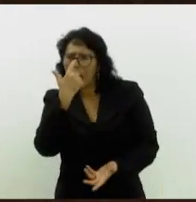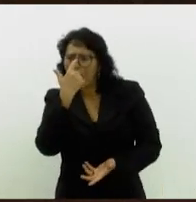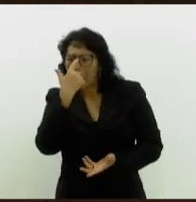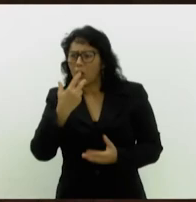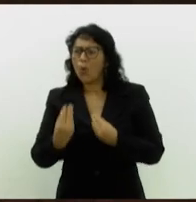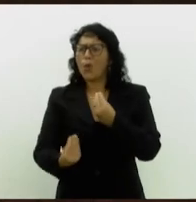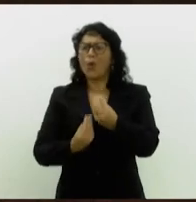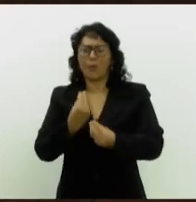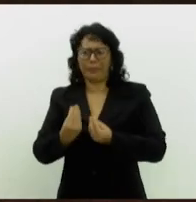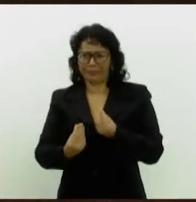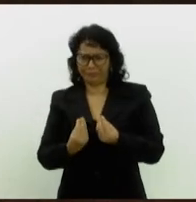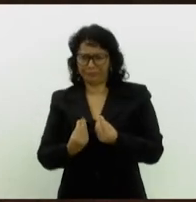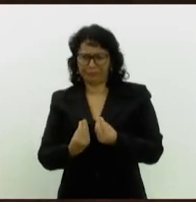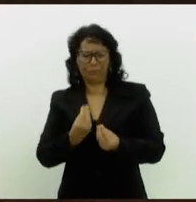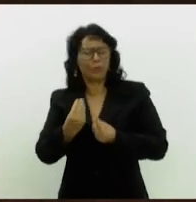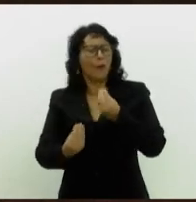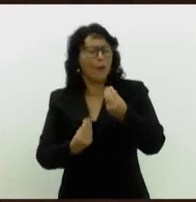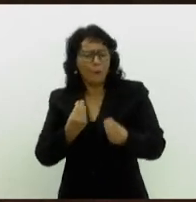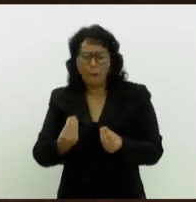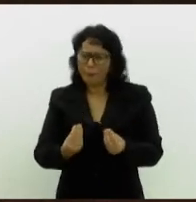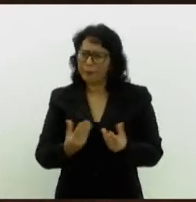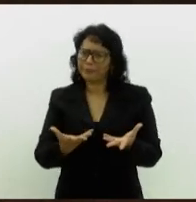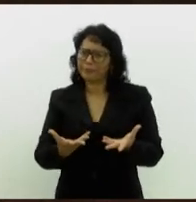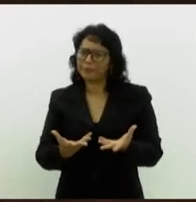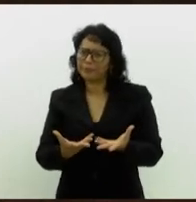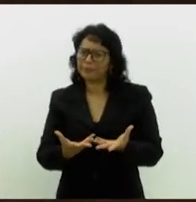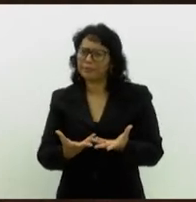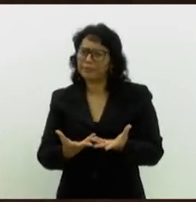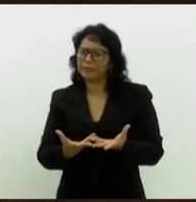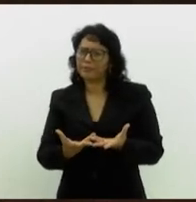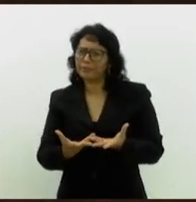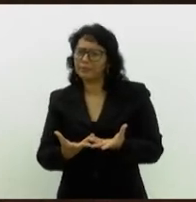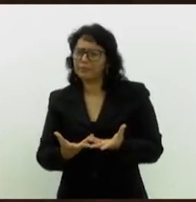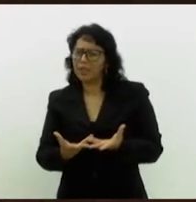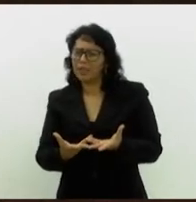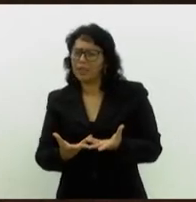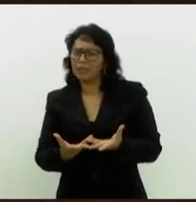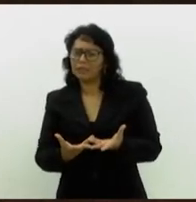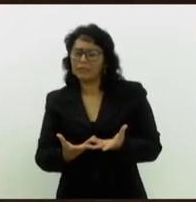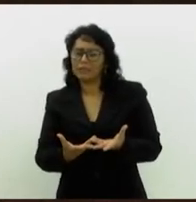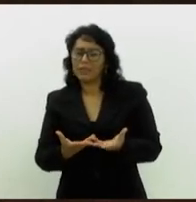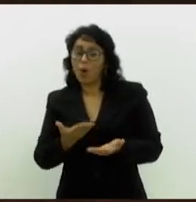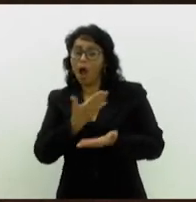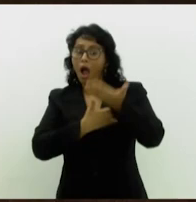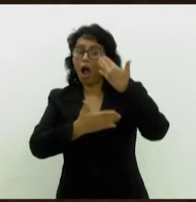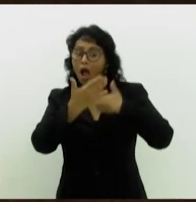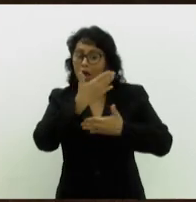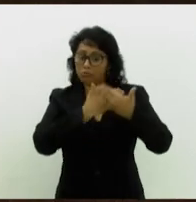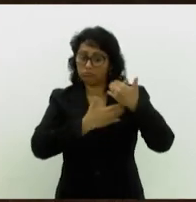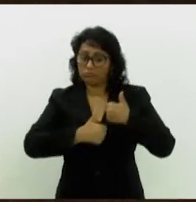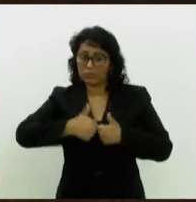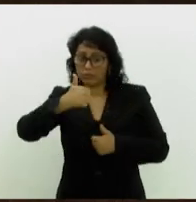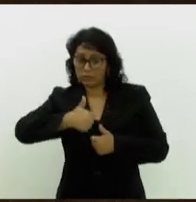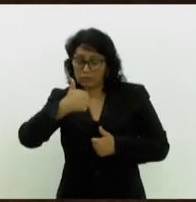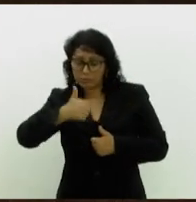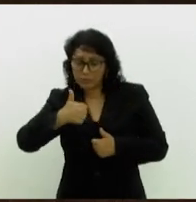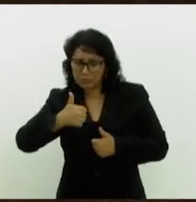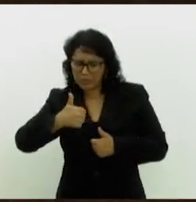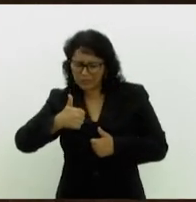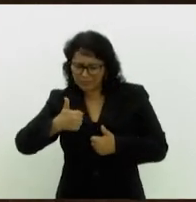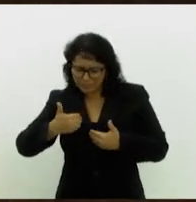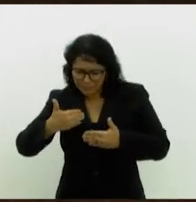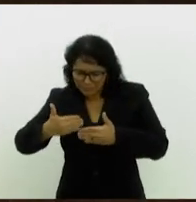do segundo regime de recuperação fiscal que não se diferenciou do primeiro ainda